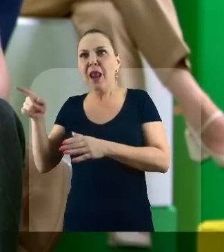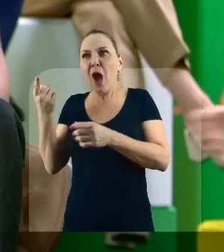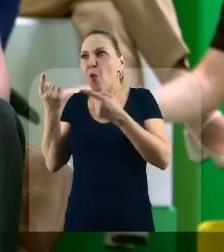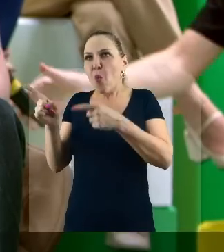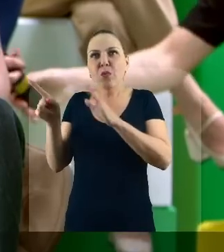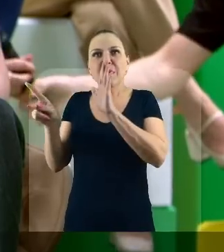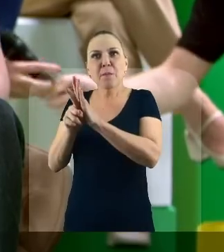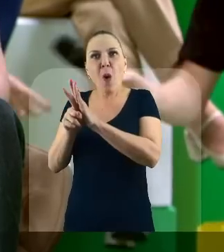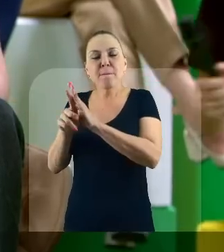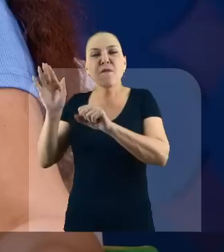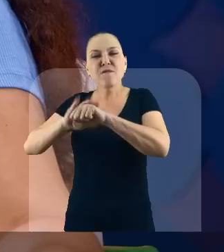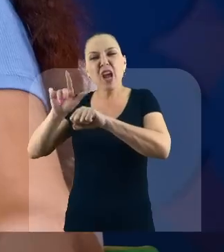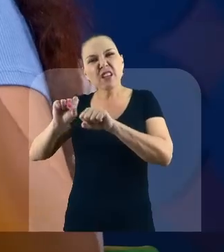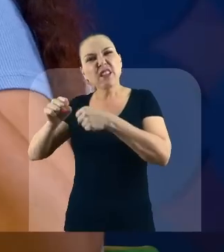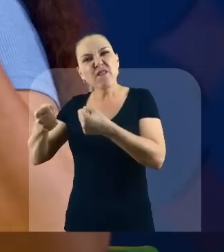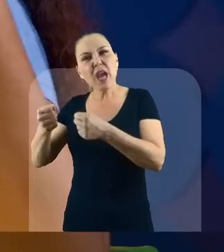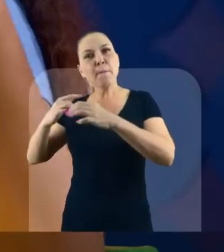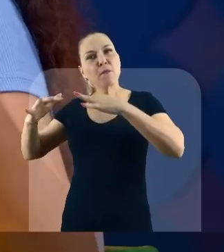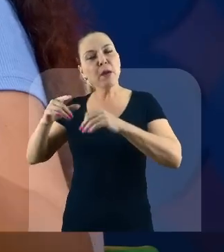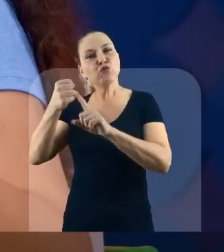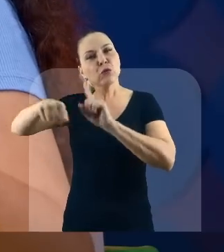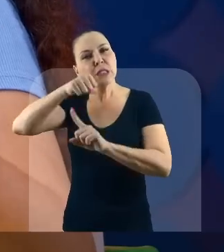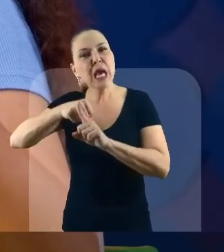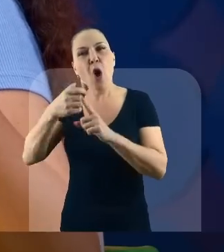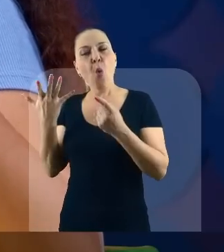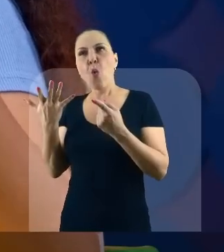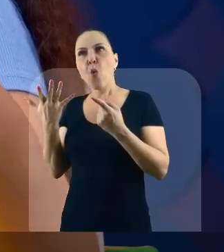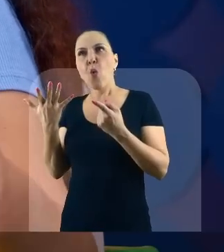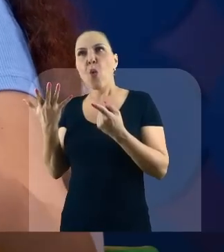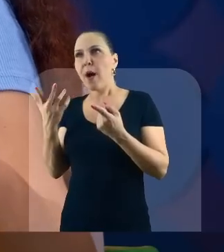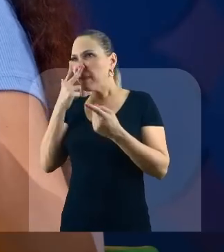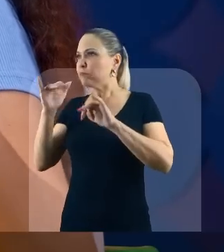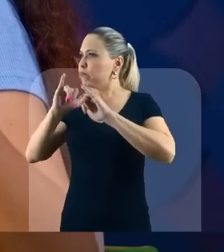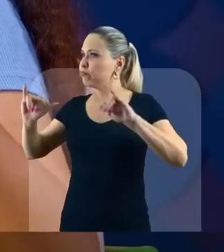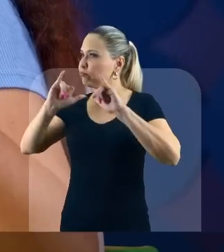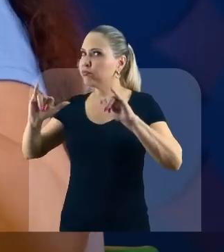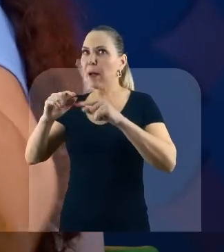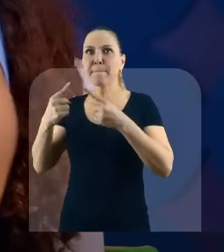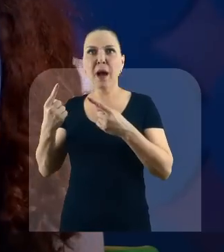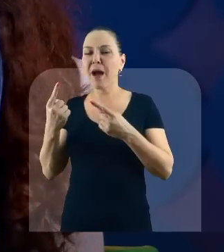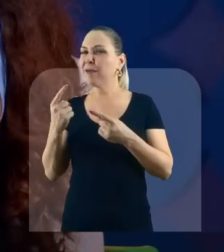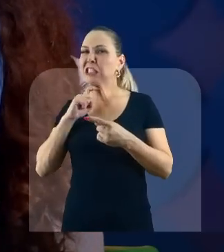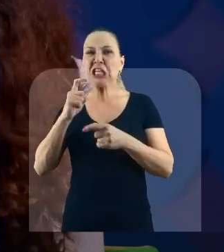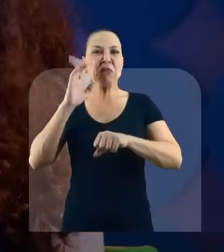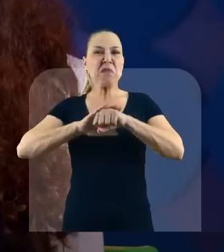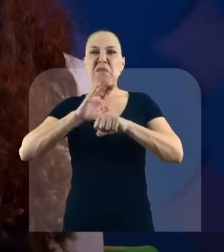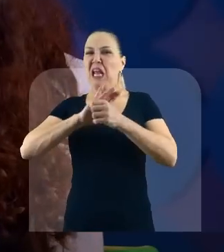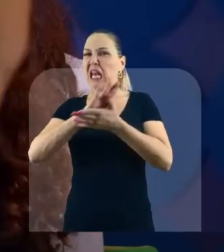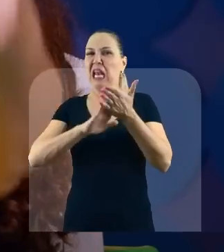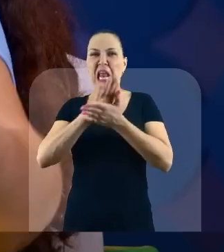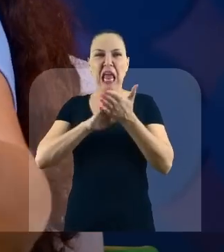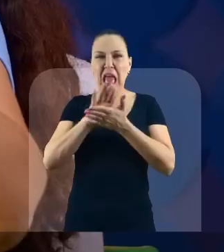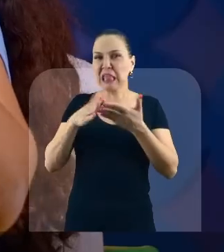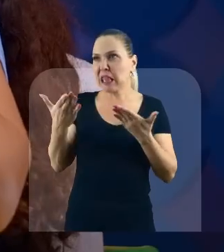totalmente contra ao que eles pregam, né? Ao movimento social e isso tá na mídia lá, só que eu não vi ainda muito fora